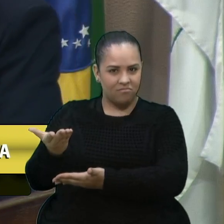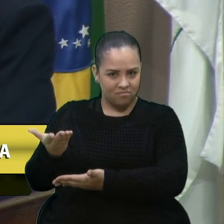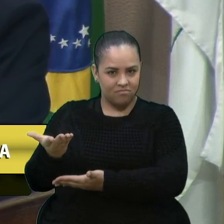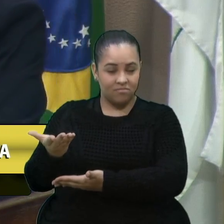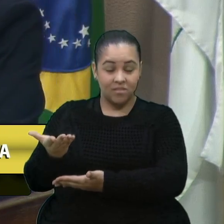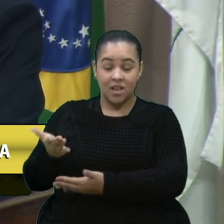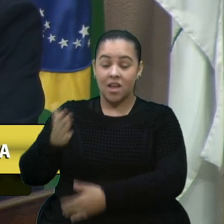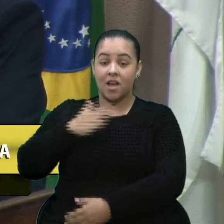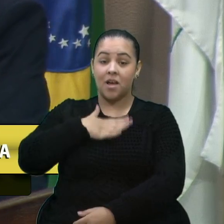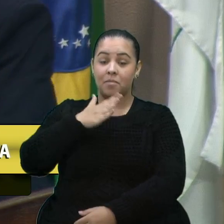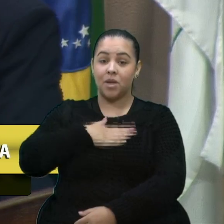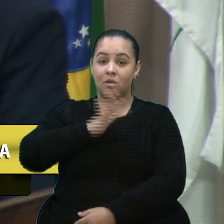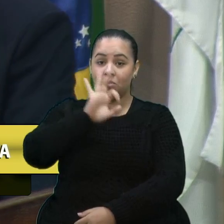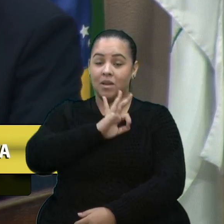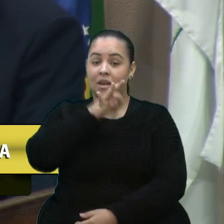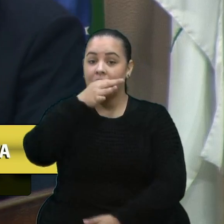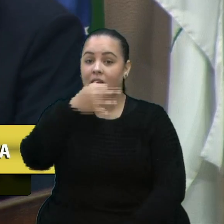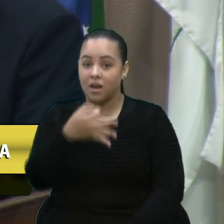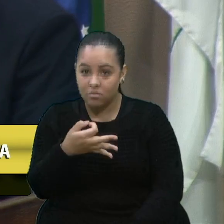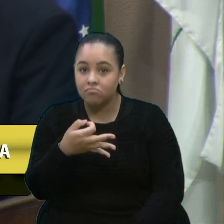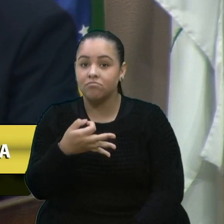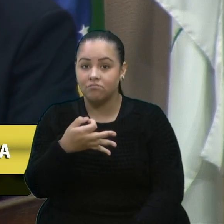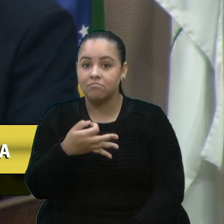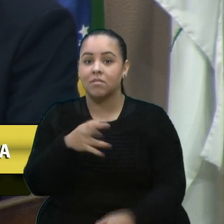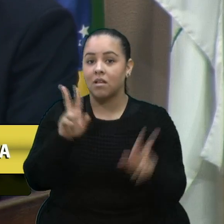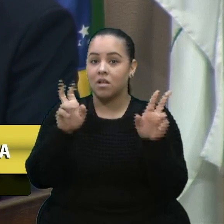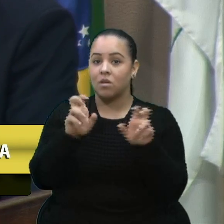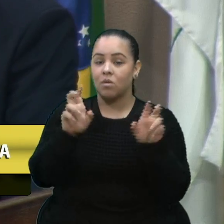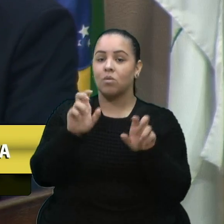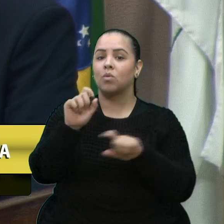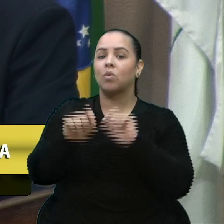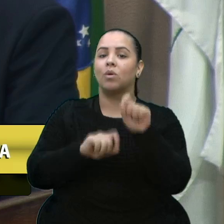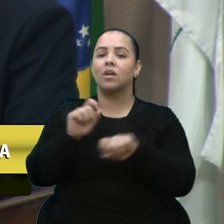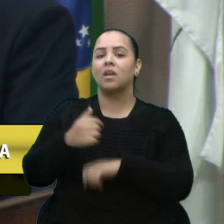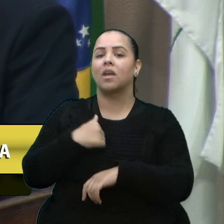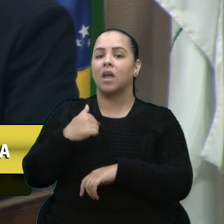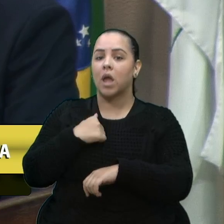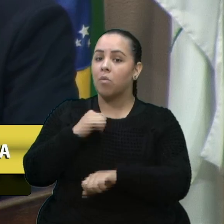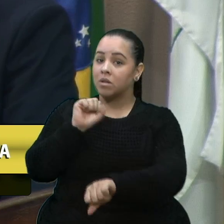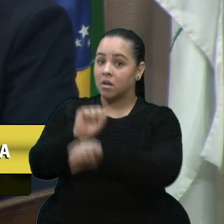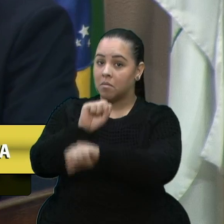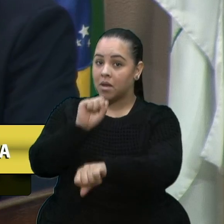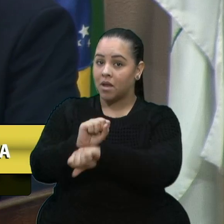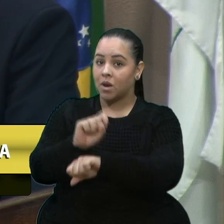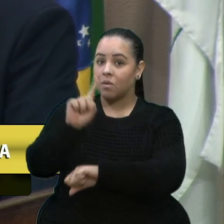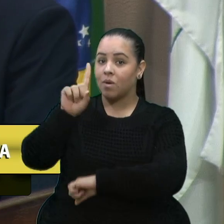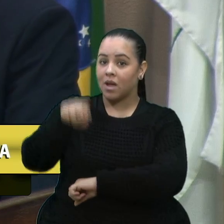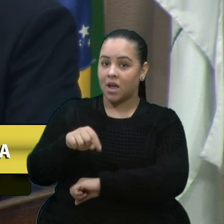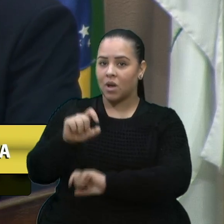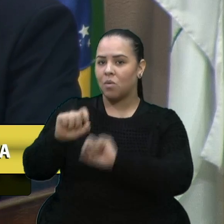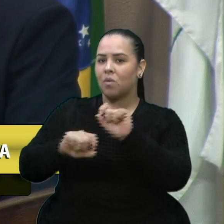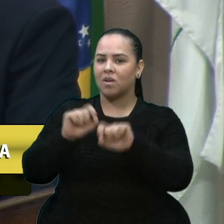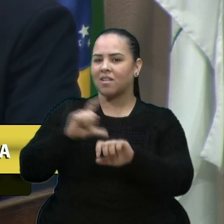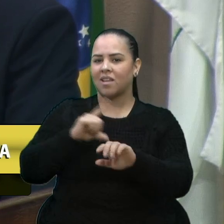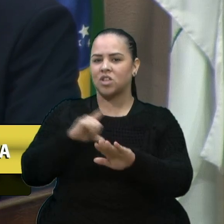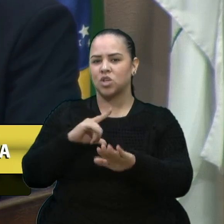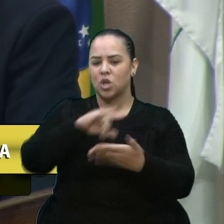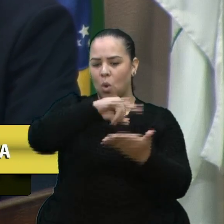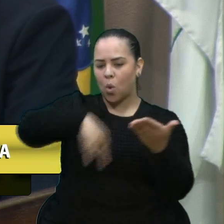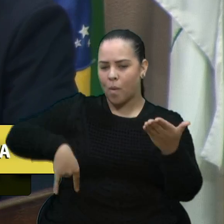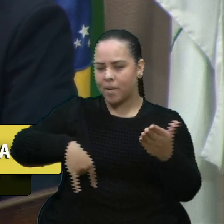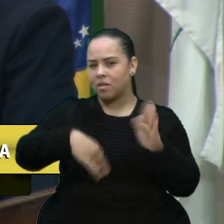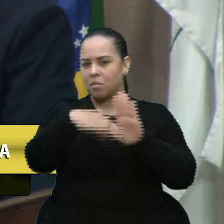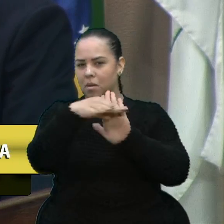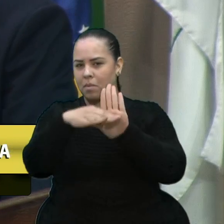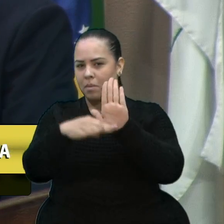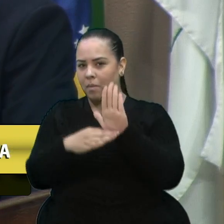minha colocação a respeito disso, é que eu espero que as cláusulas desses investimentos sejam